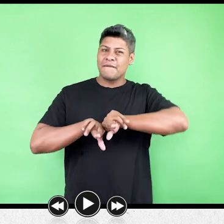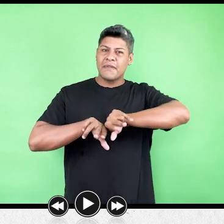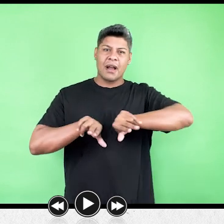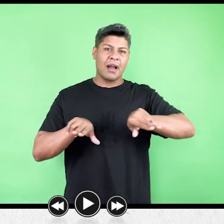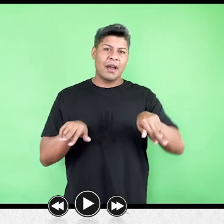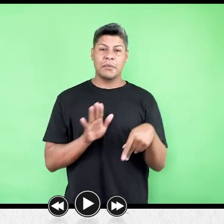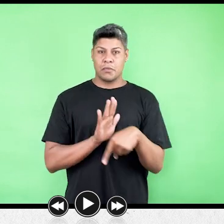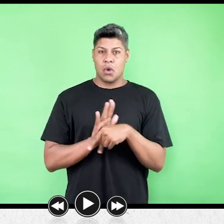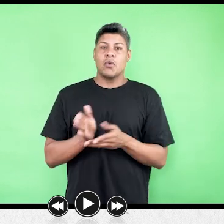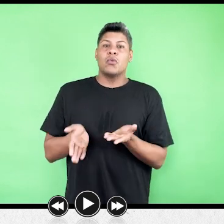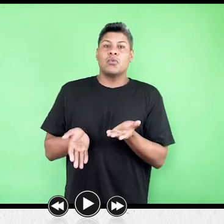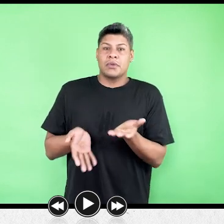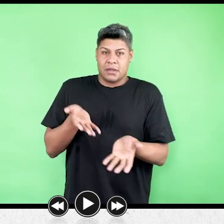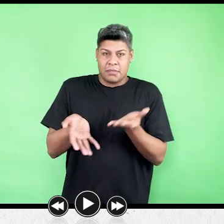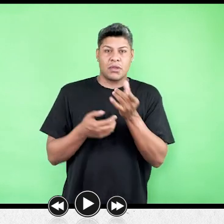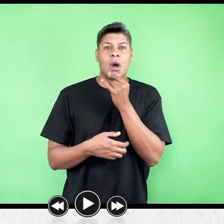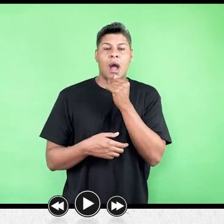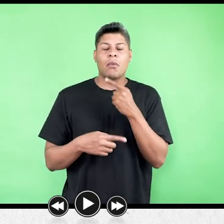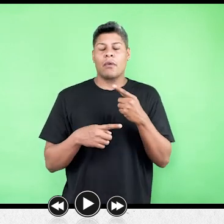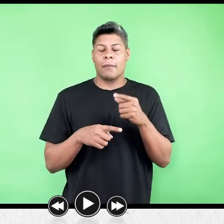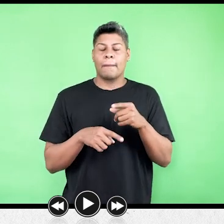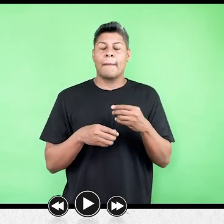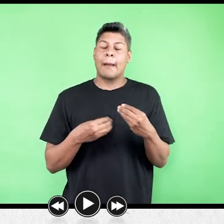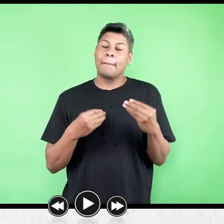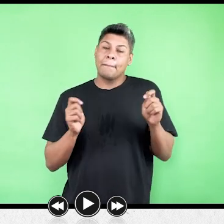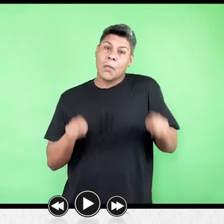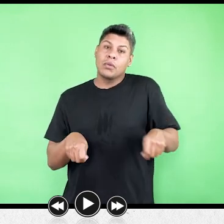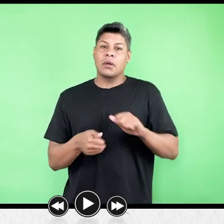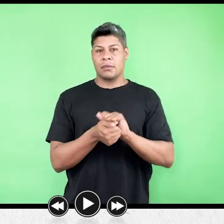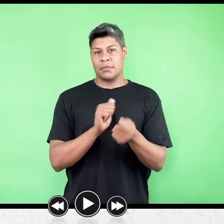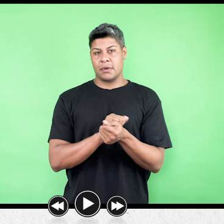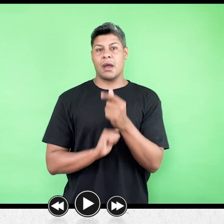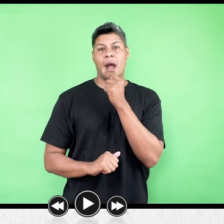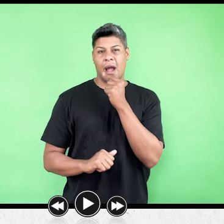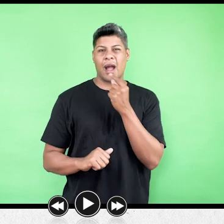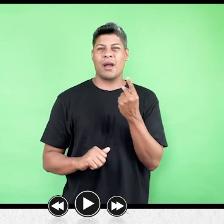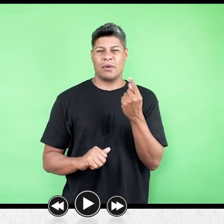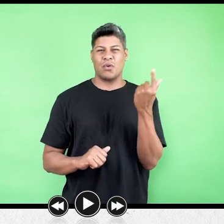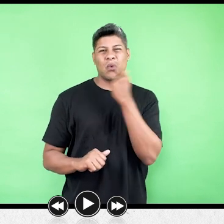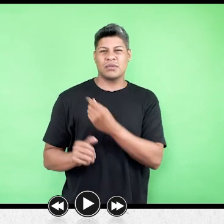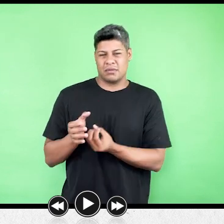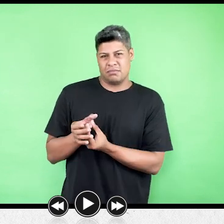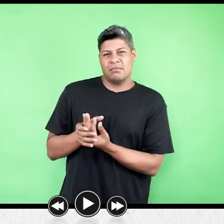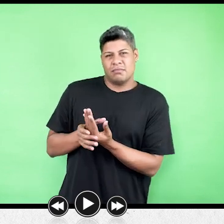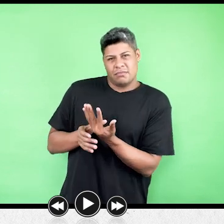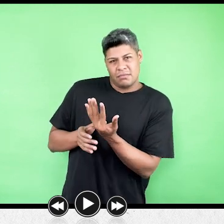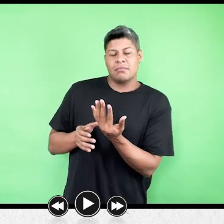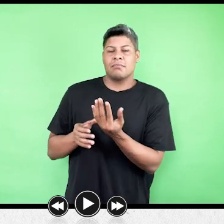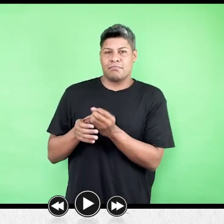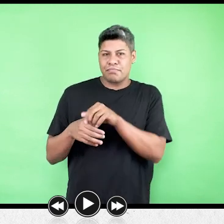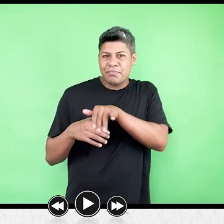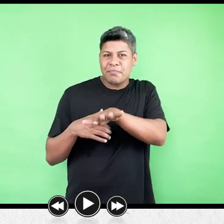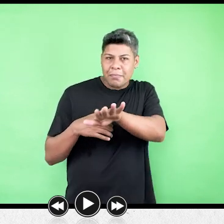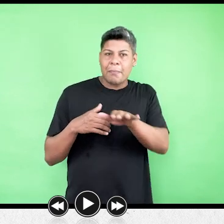do tratamento de água, para poder adequar as características da água que a gente captou lá nos mananciais aos padrões de potabilidade